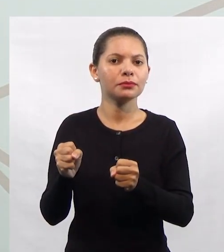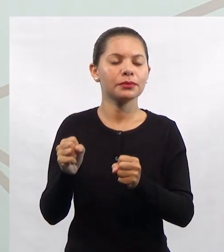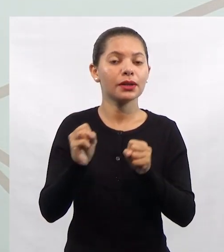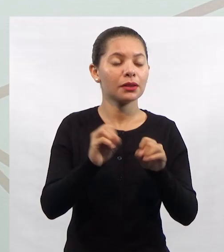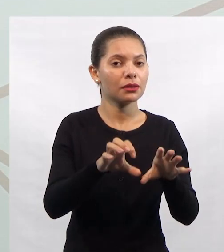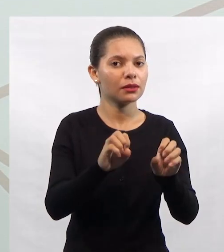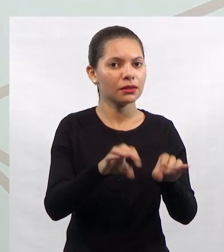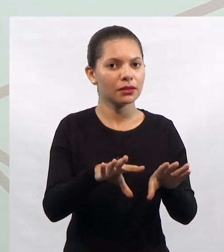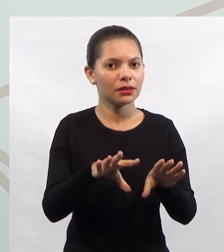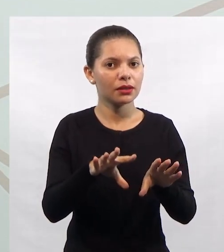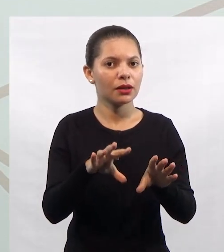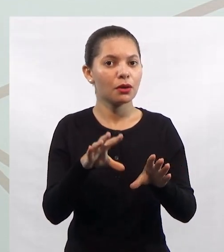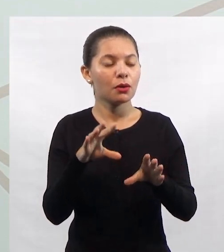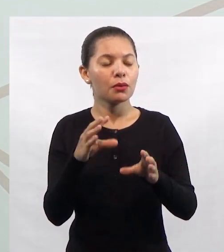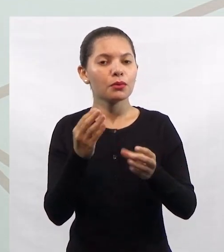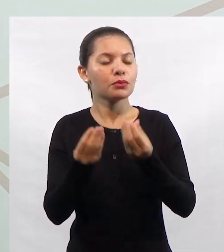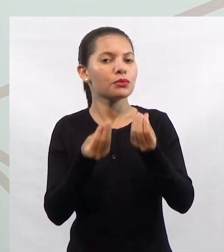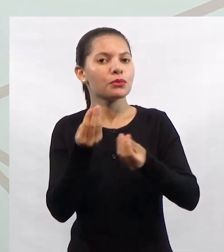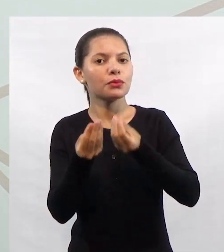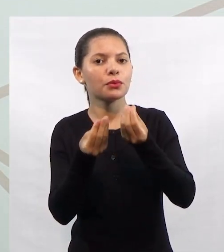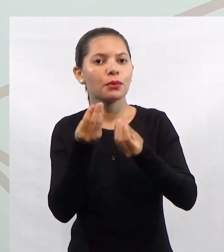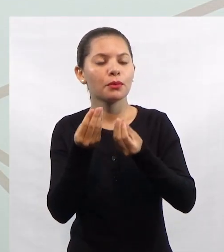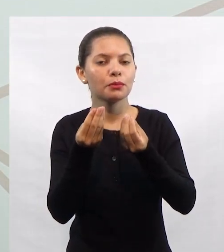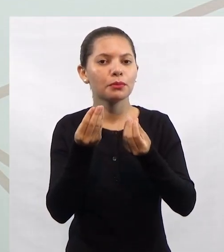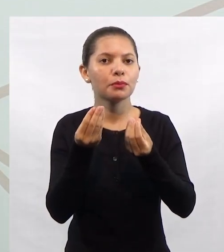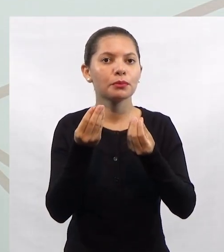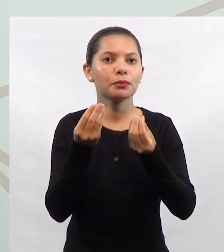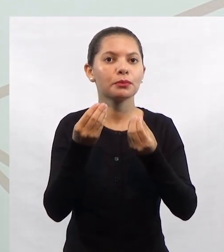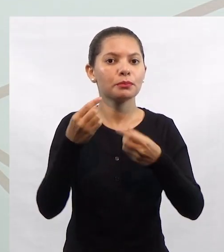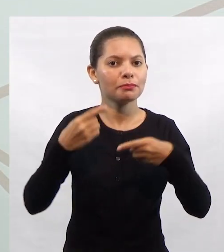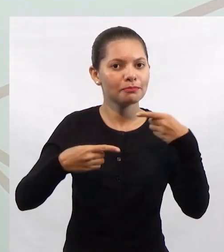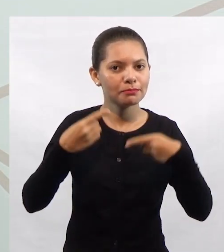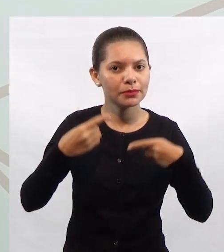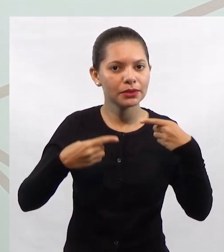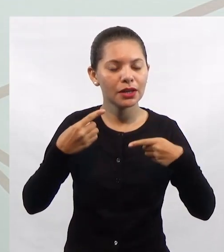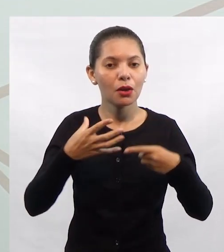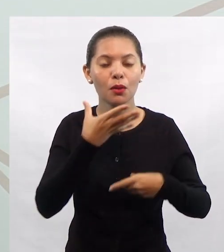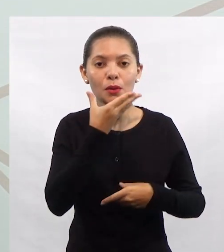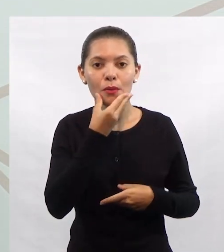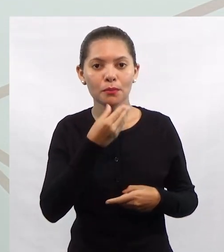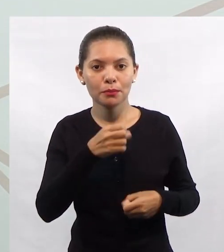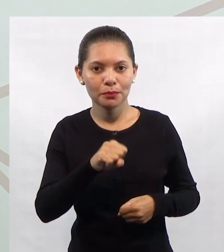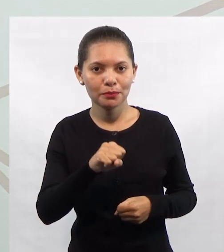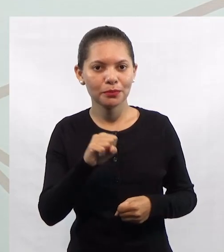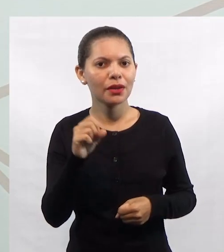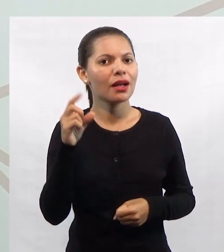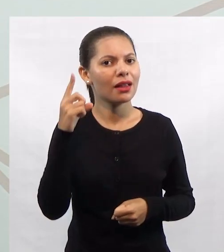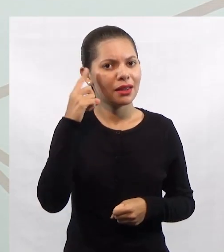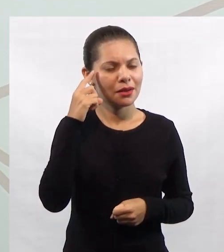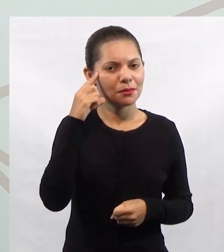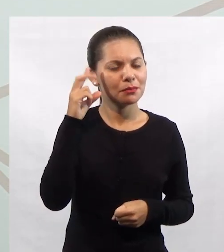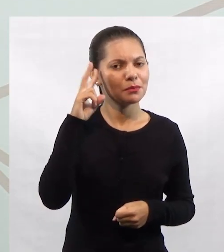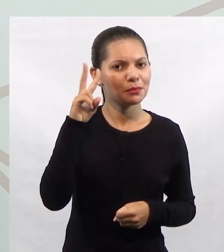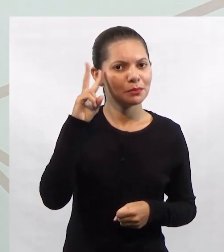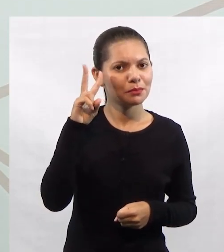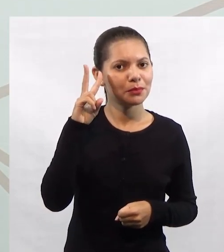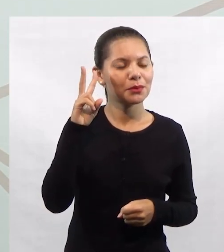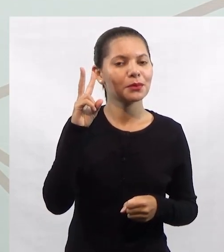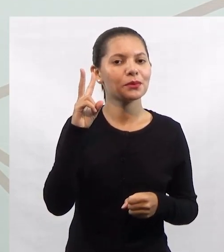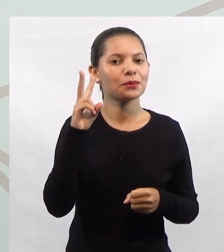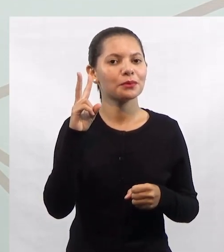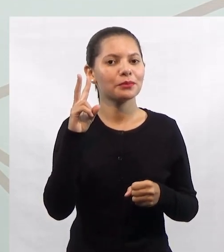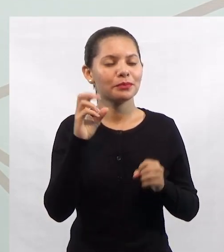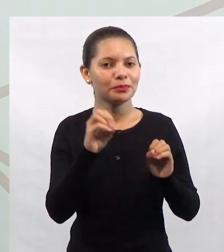educação pelo diálogo lá de Paulo Freire. Lembrou agora? Educação de Jovens e Adultos, Paulo Freire,